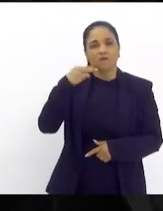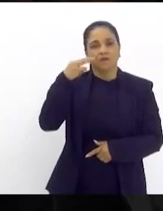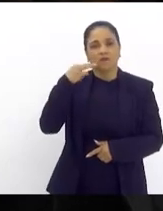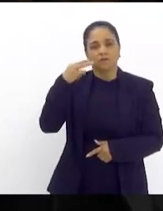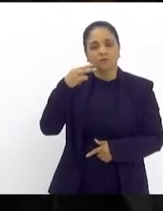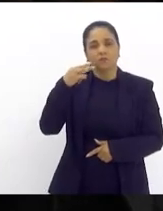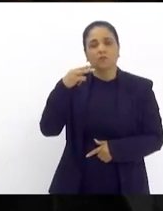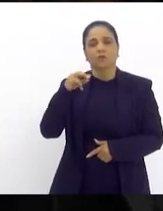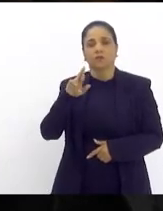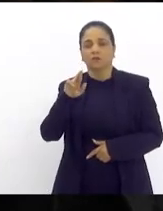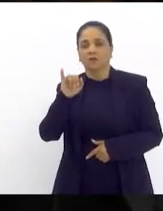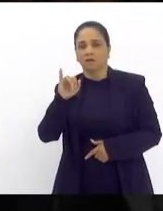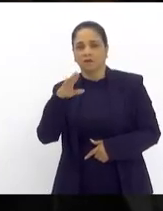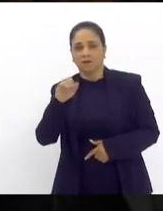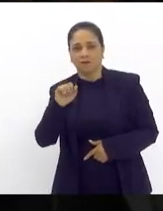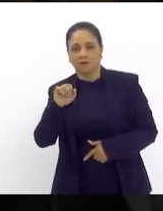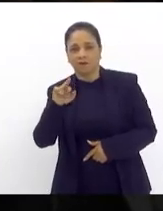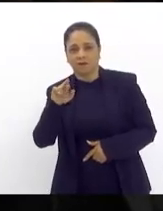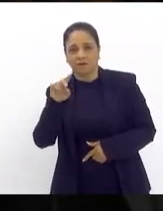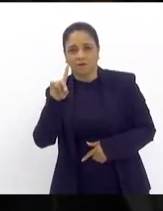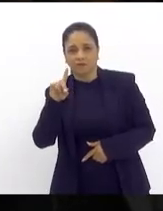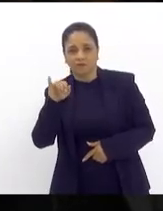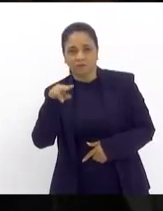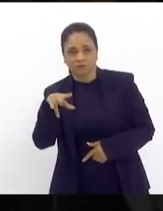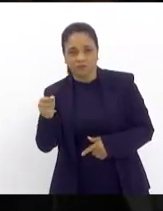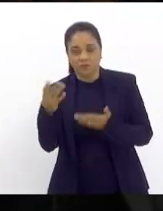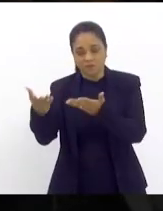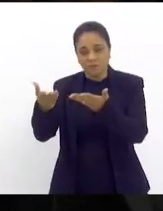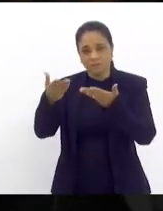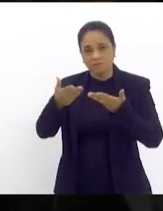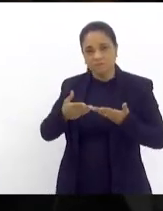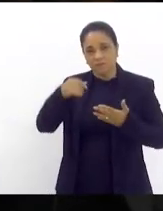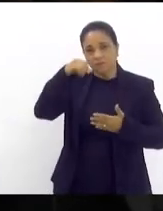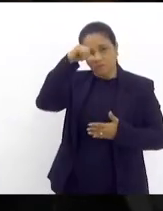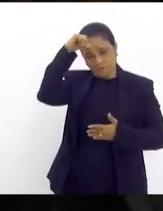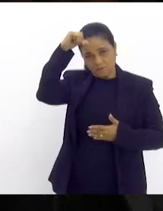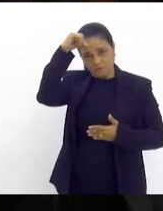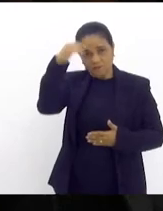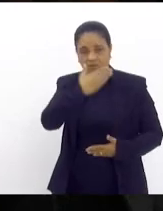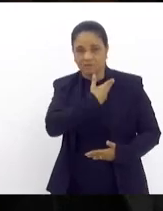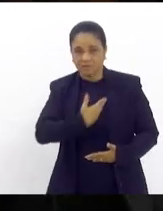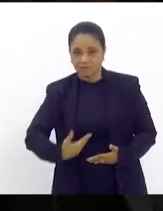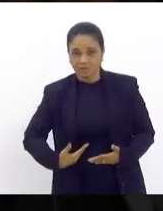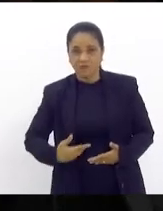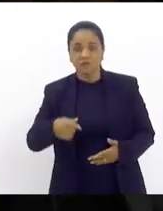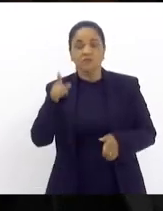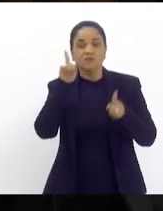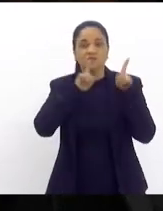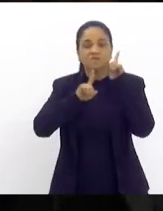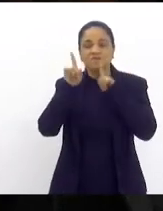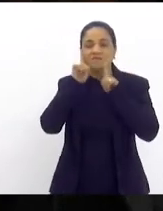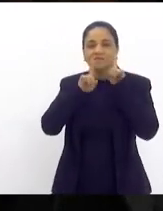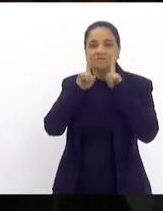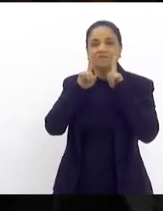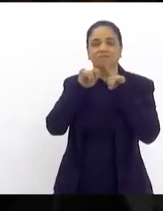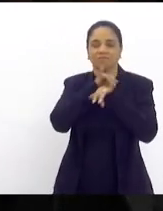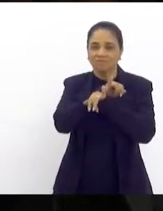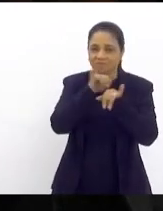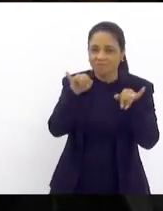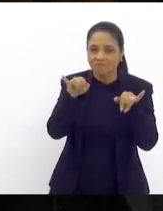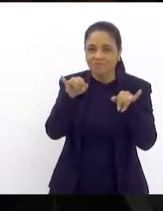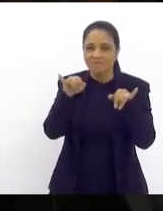receber o governador e levar boas notícias para a cidade de Maricá a nossa